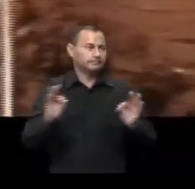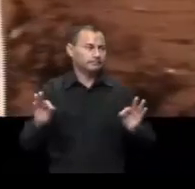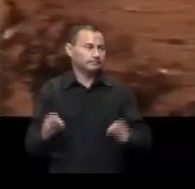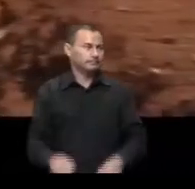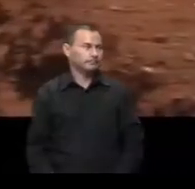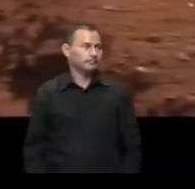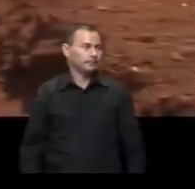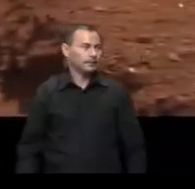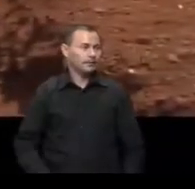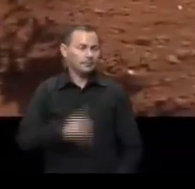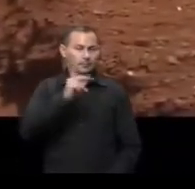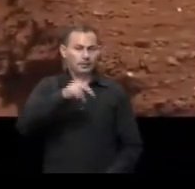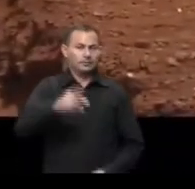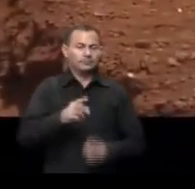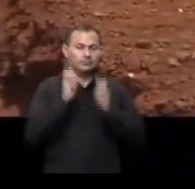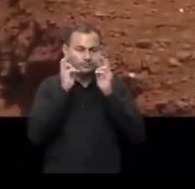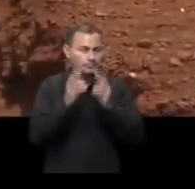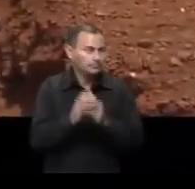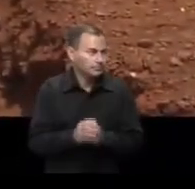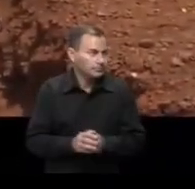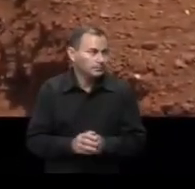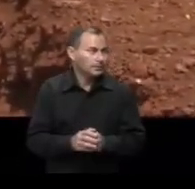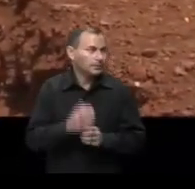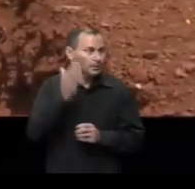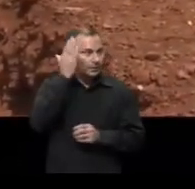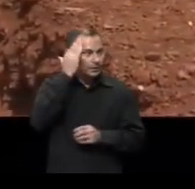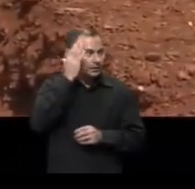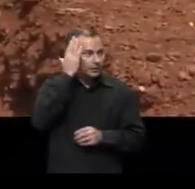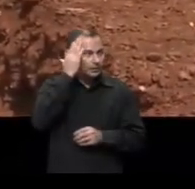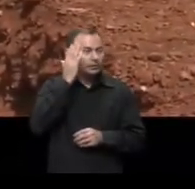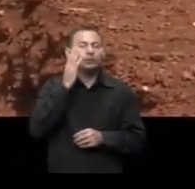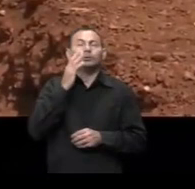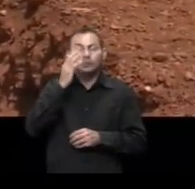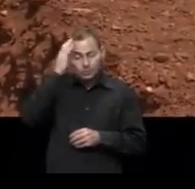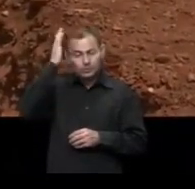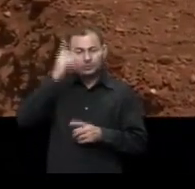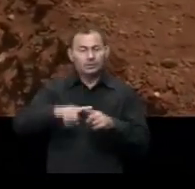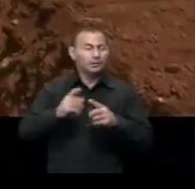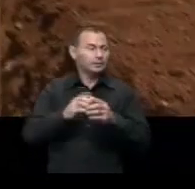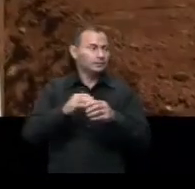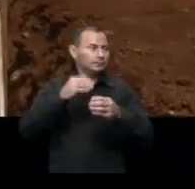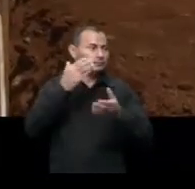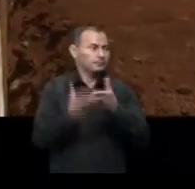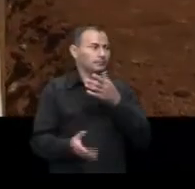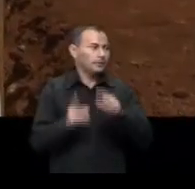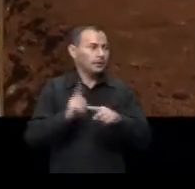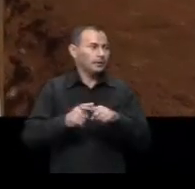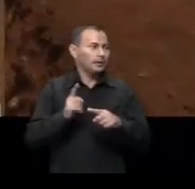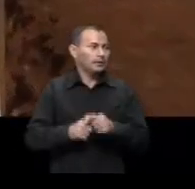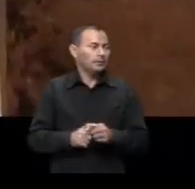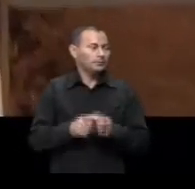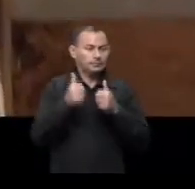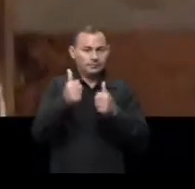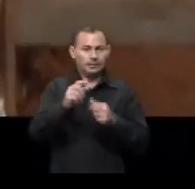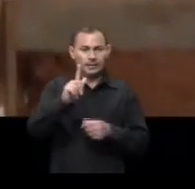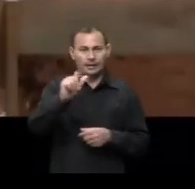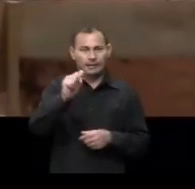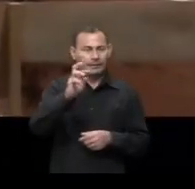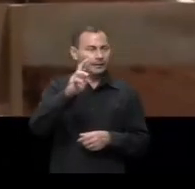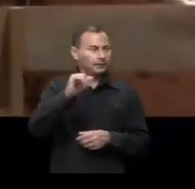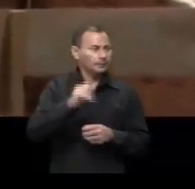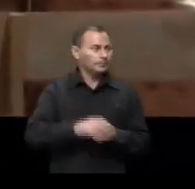tá? E olha lá, o professor já bateu o cabeção ali na linha. Só que a linha não se desfez. Por quê? Essa é uma vantagem do